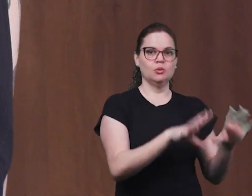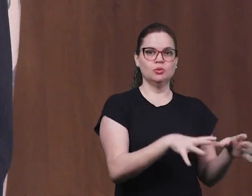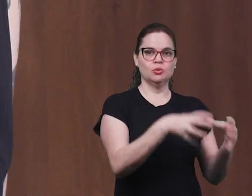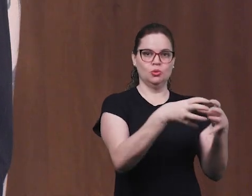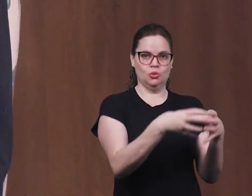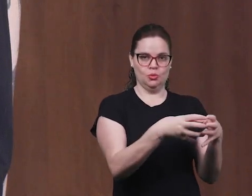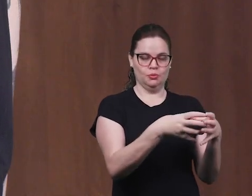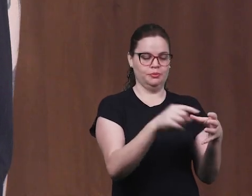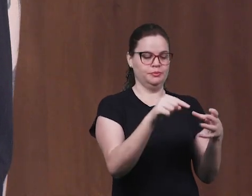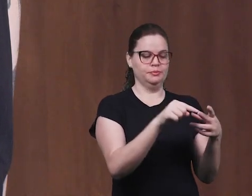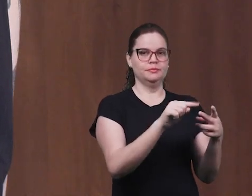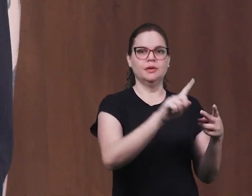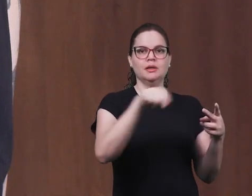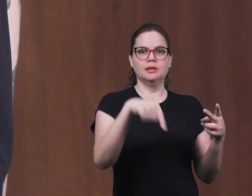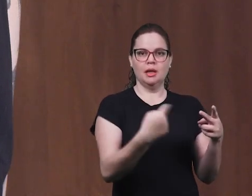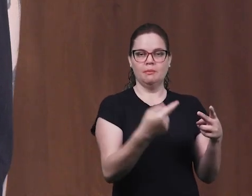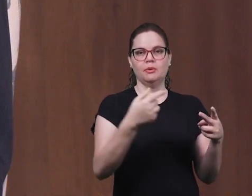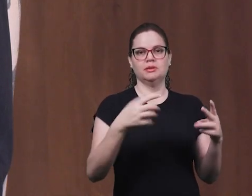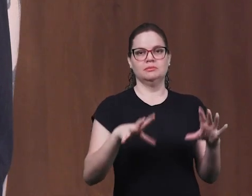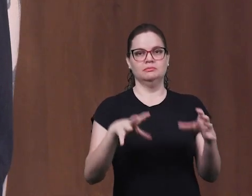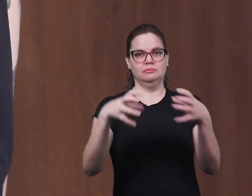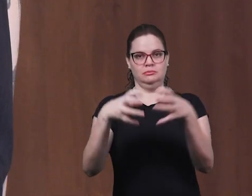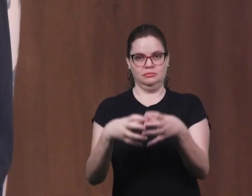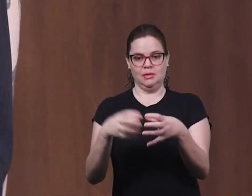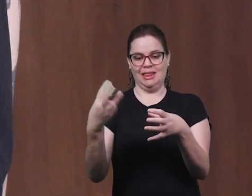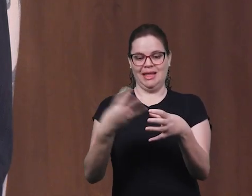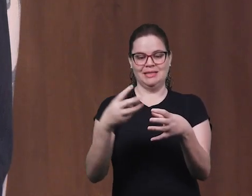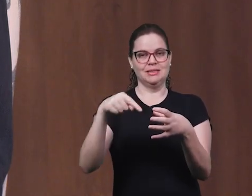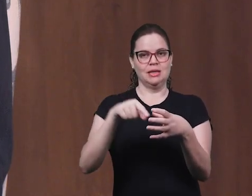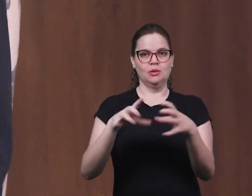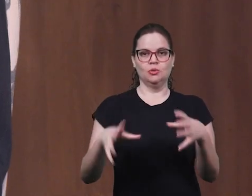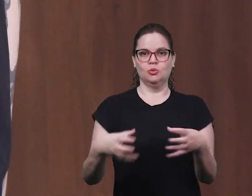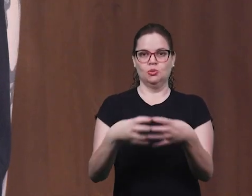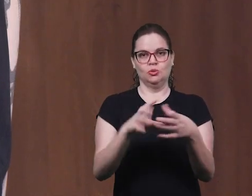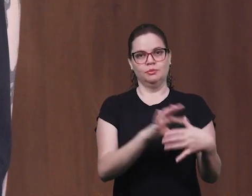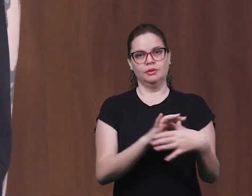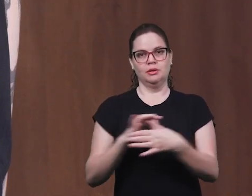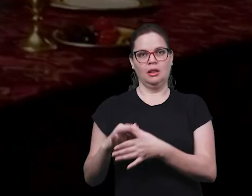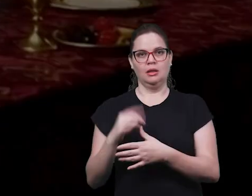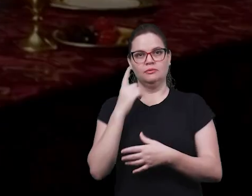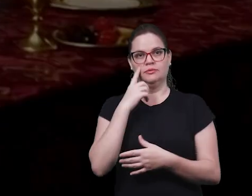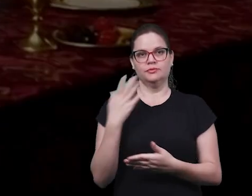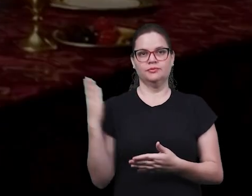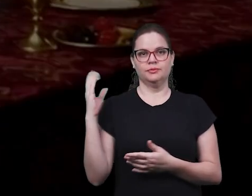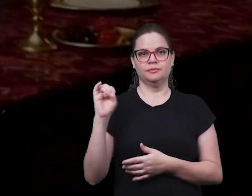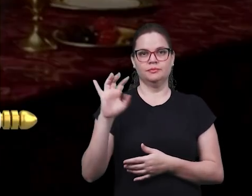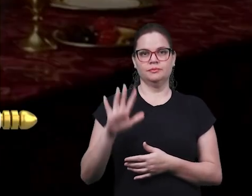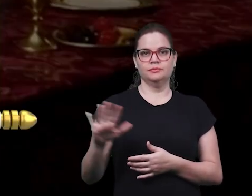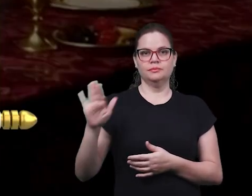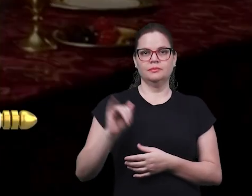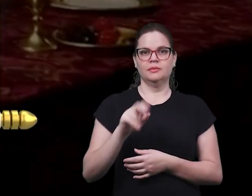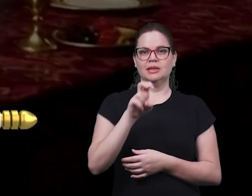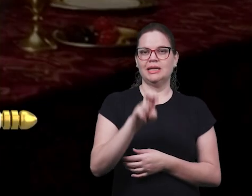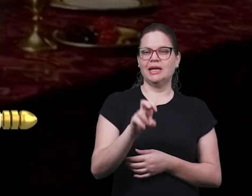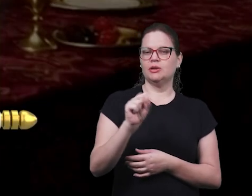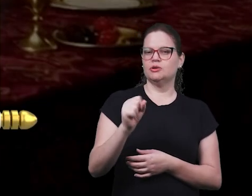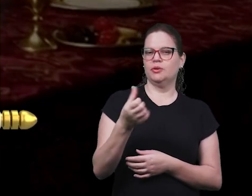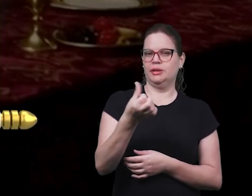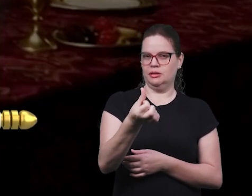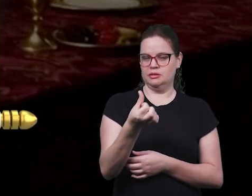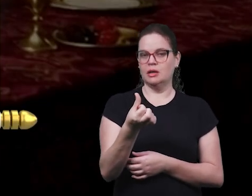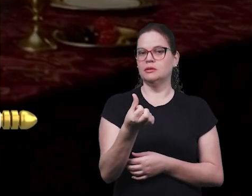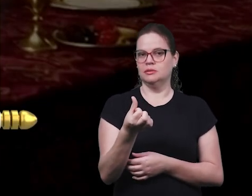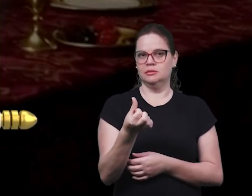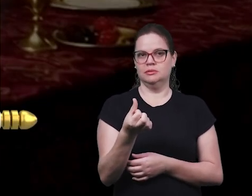e, por final, a terceira deportação, quando, então, está ali no quadro, em